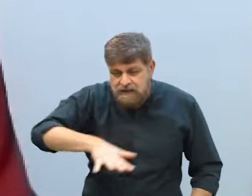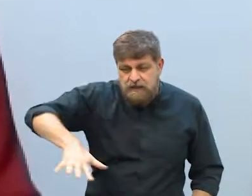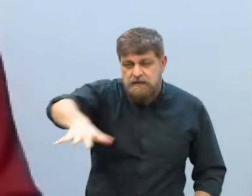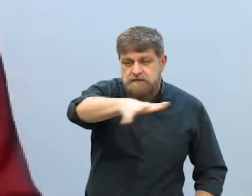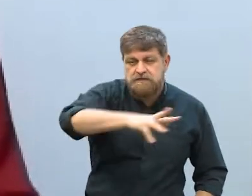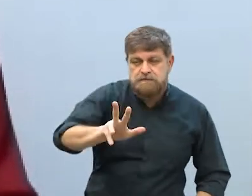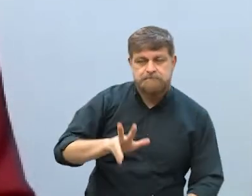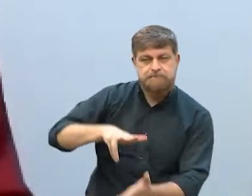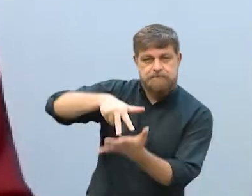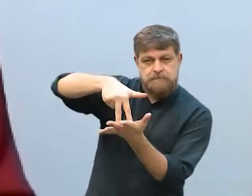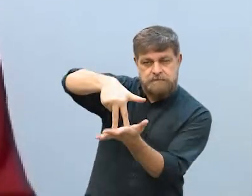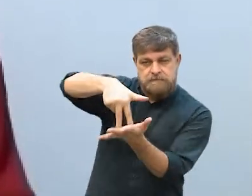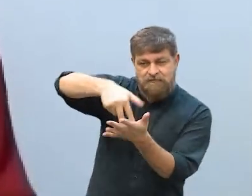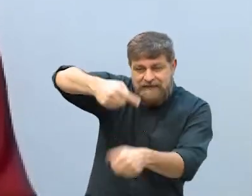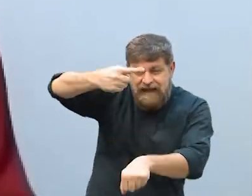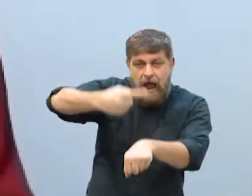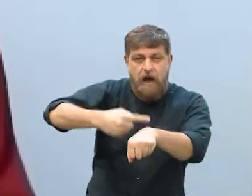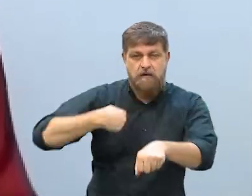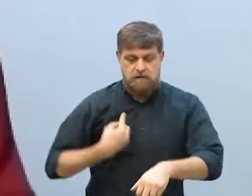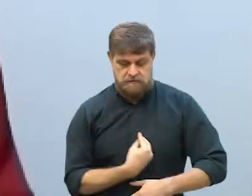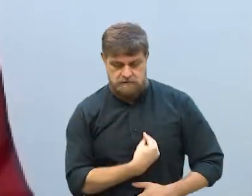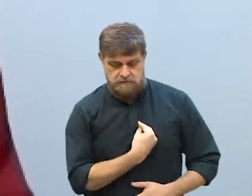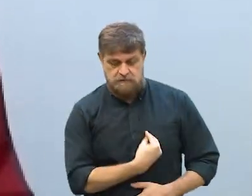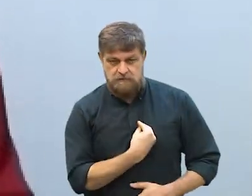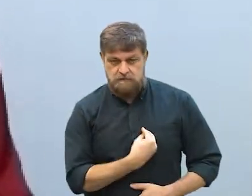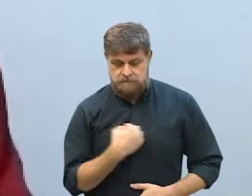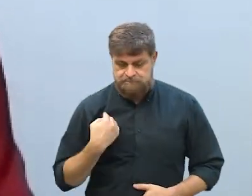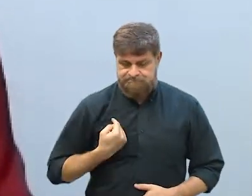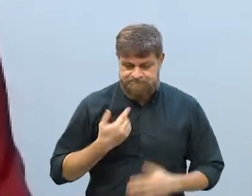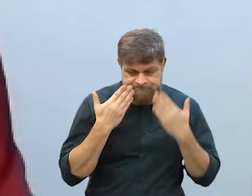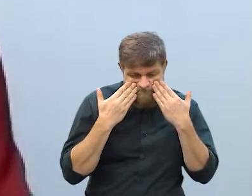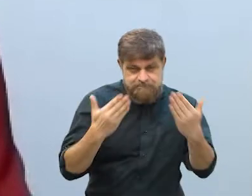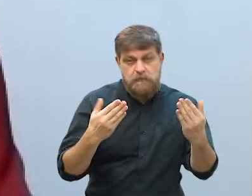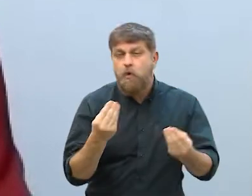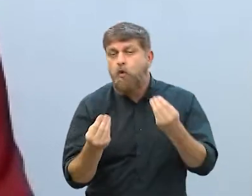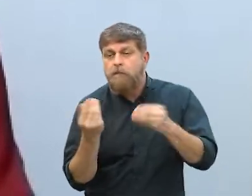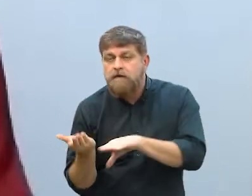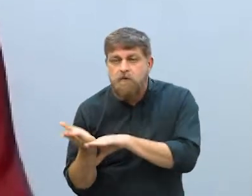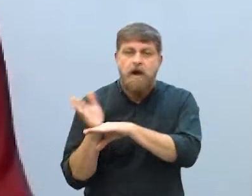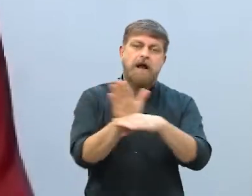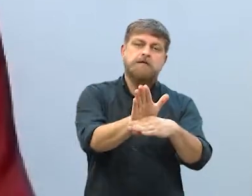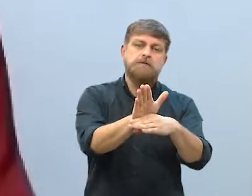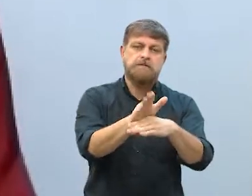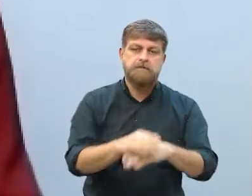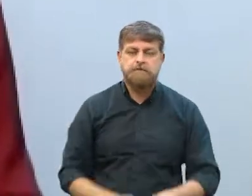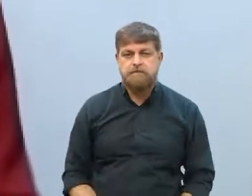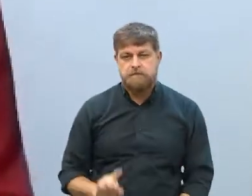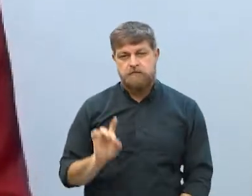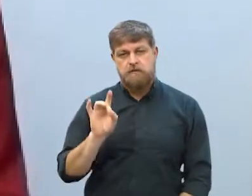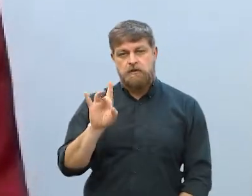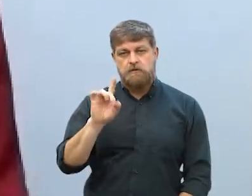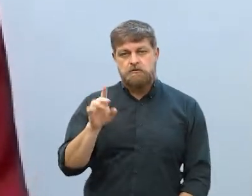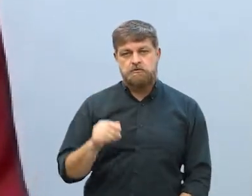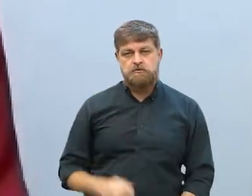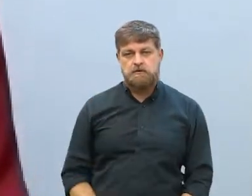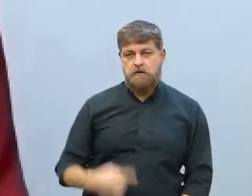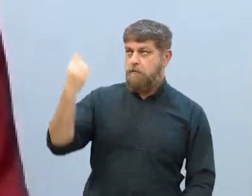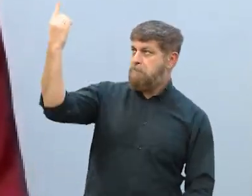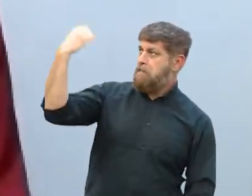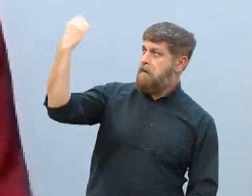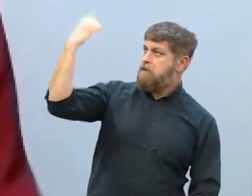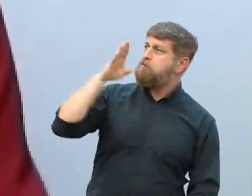espaço, de cada momento da nossa vida que nós temos ali. Nós podemos contribuir com algo, não só com algo que vem de